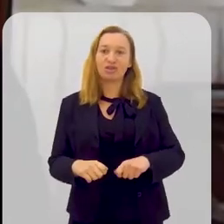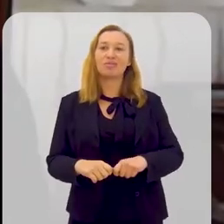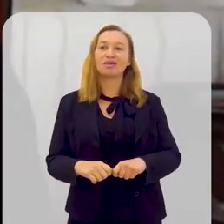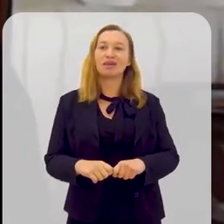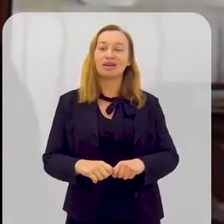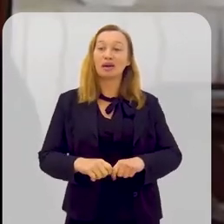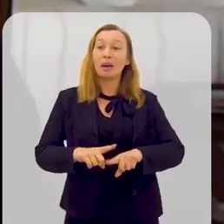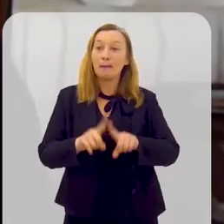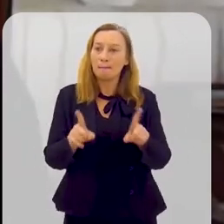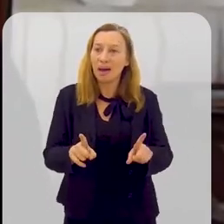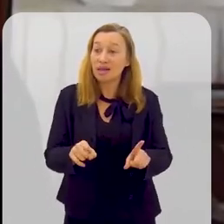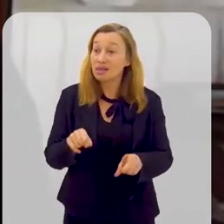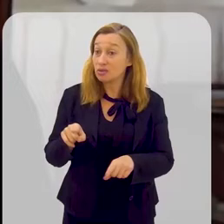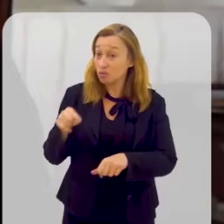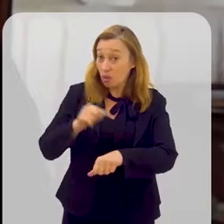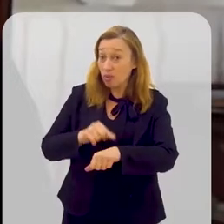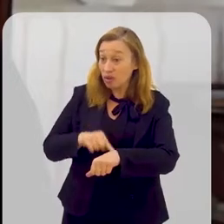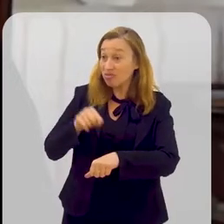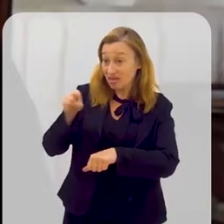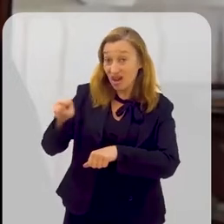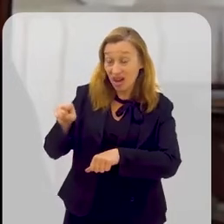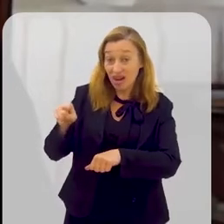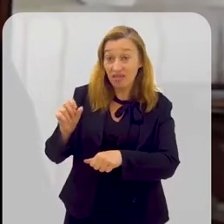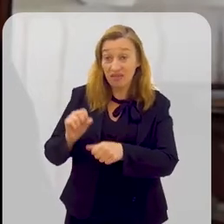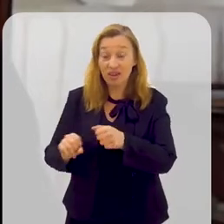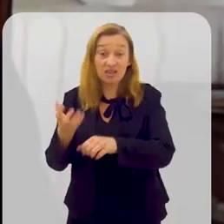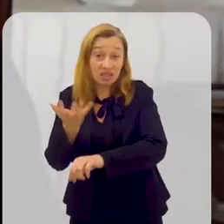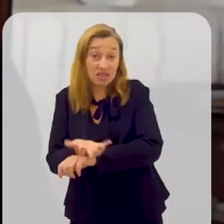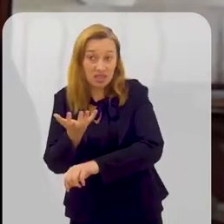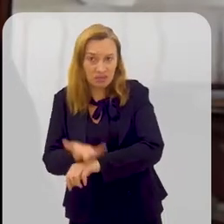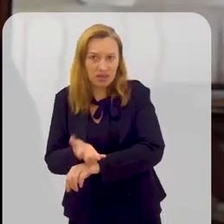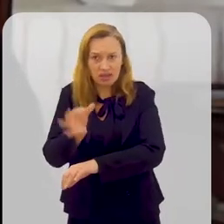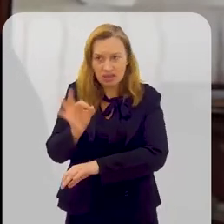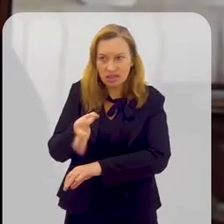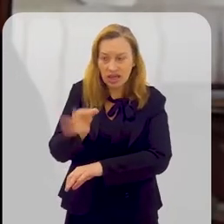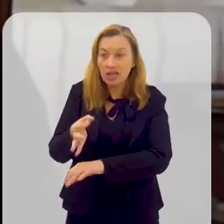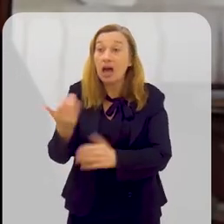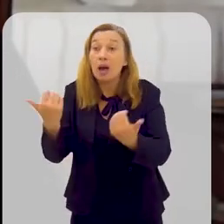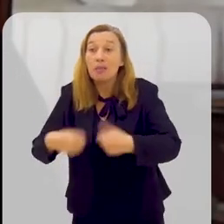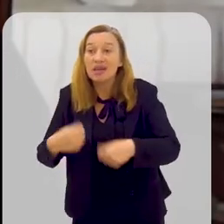uma possibilidade mas não ocasião que ela fez uma certa disciplina